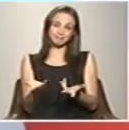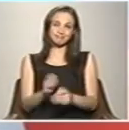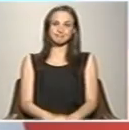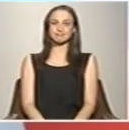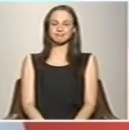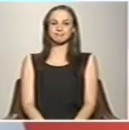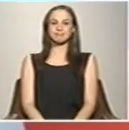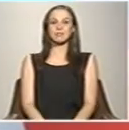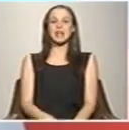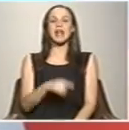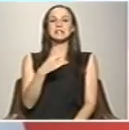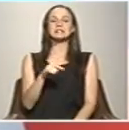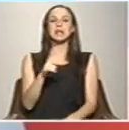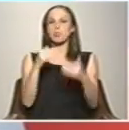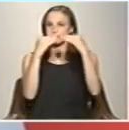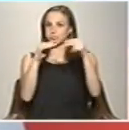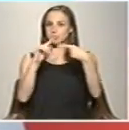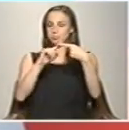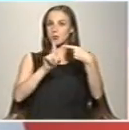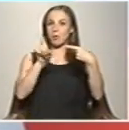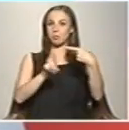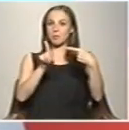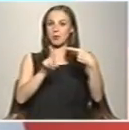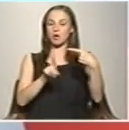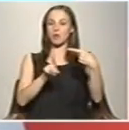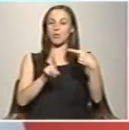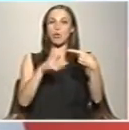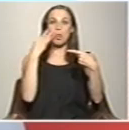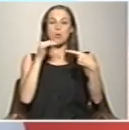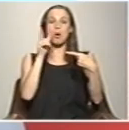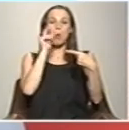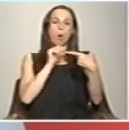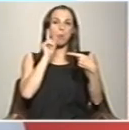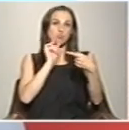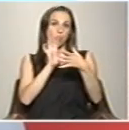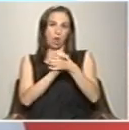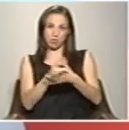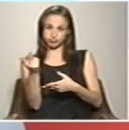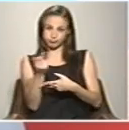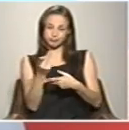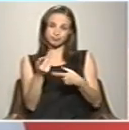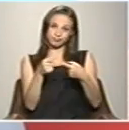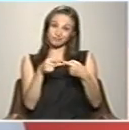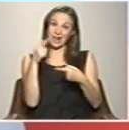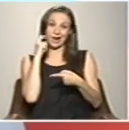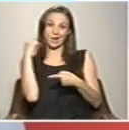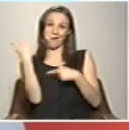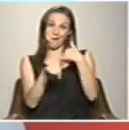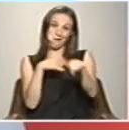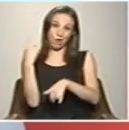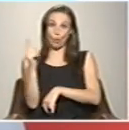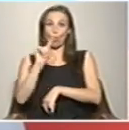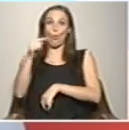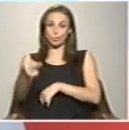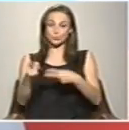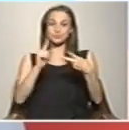calhar colocaríamos num primeiro patamar o cônjuge, ou normalmente o cônjuge, companheiro, como o agressor. Depois temos